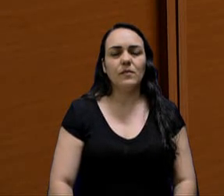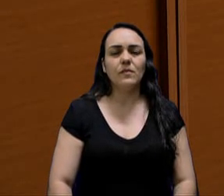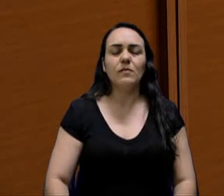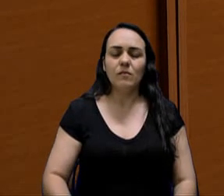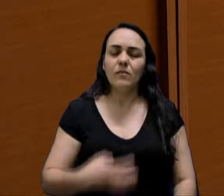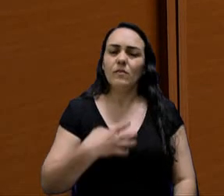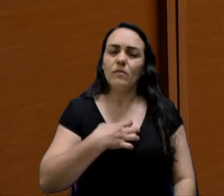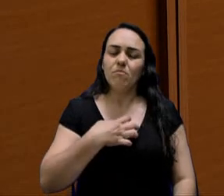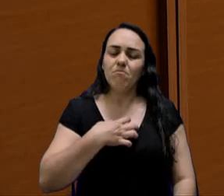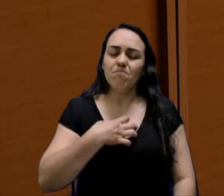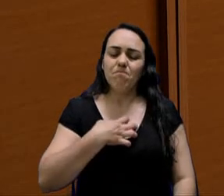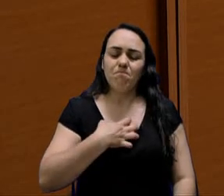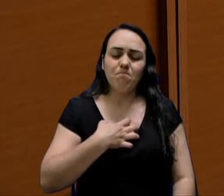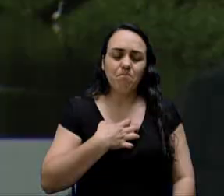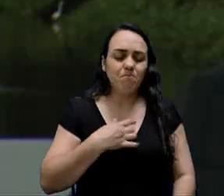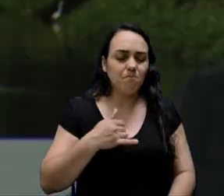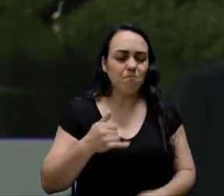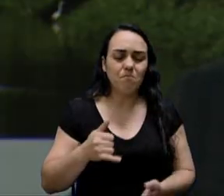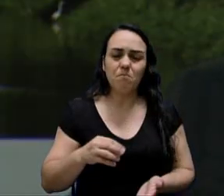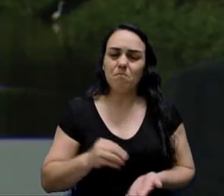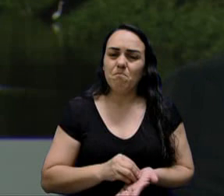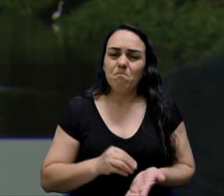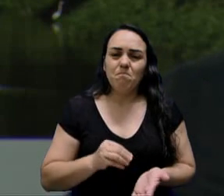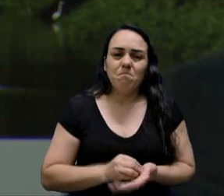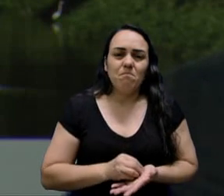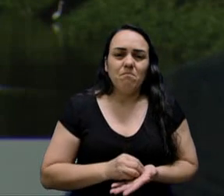Sinto muito sua falta.